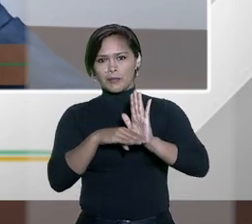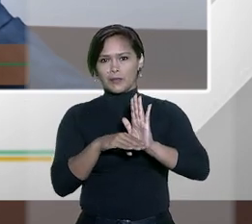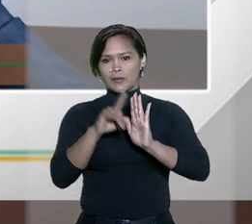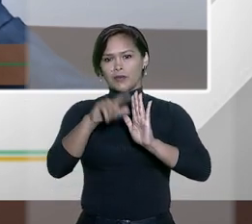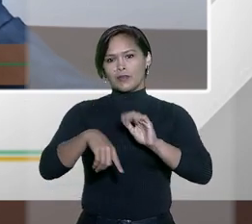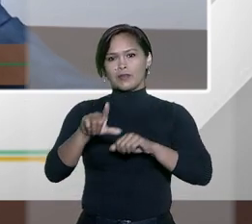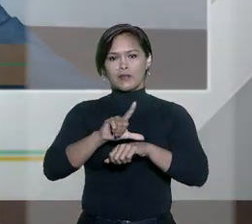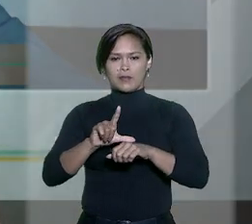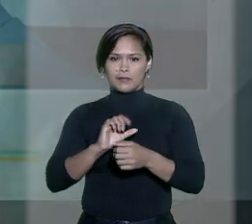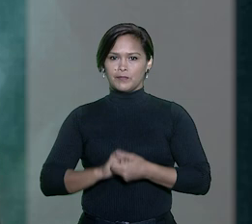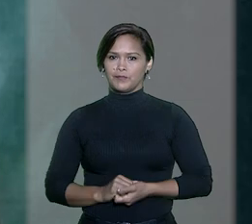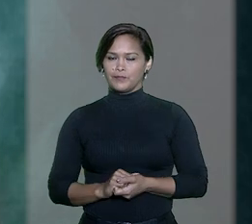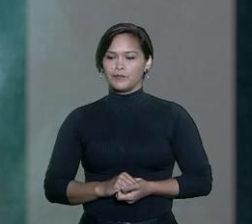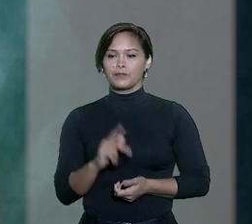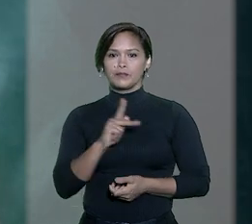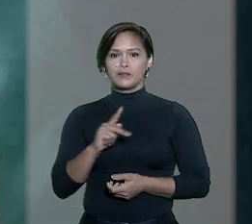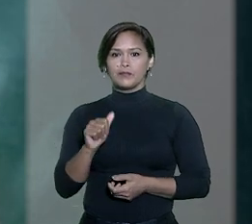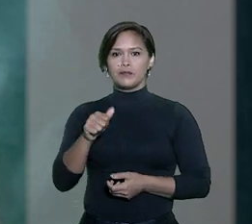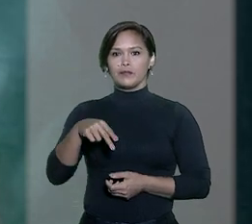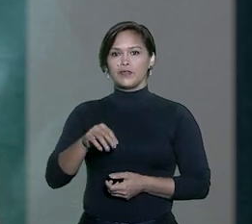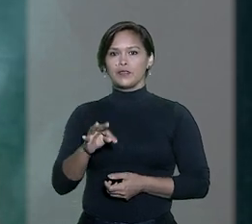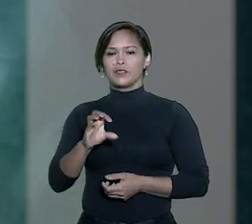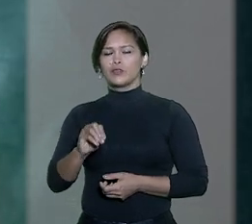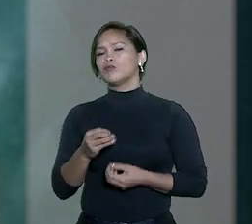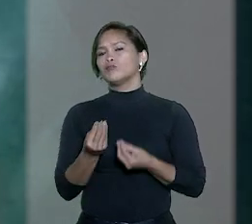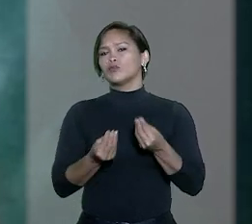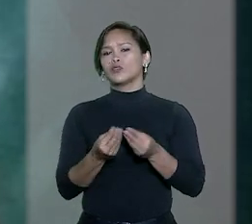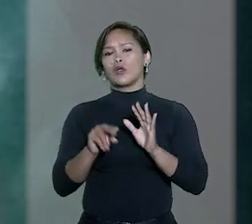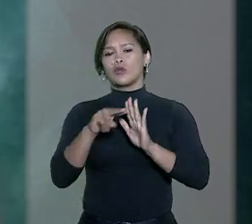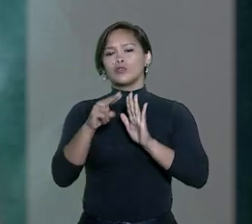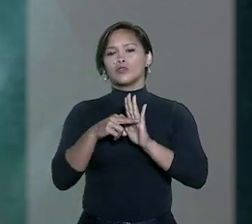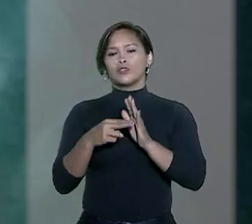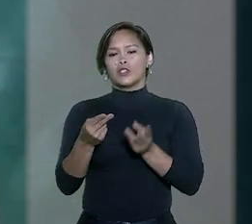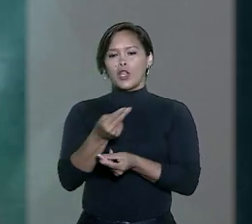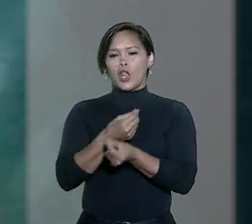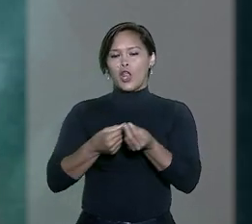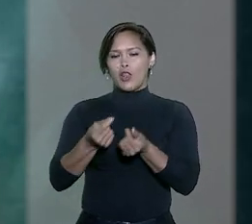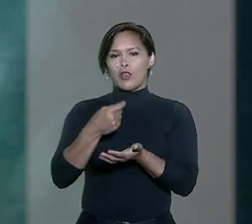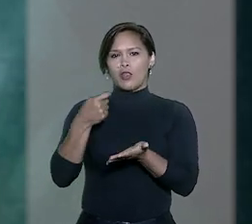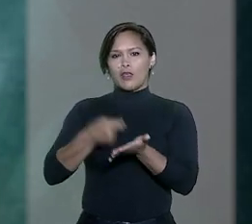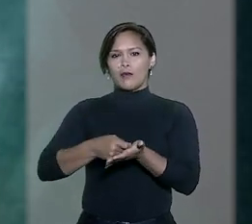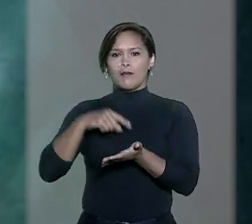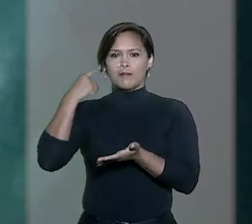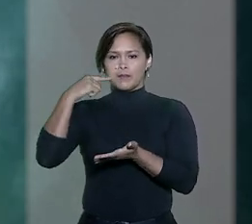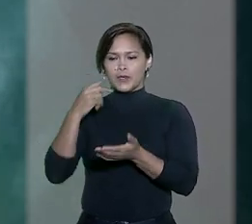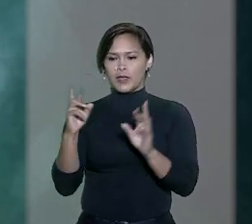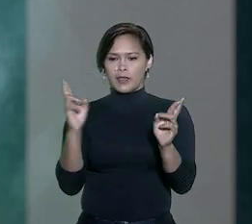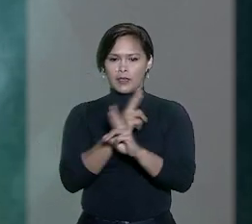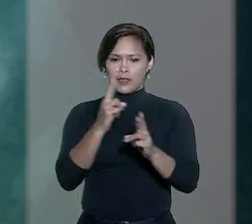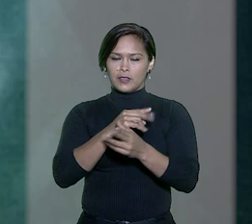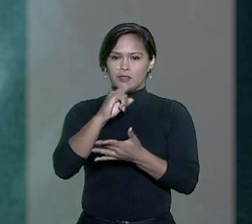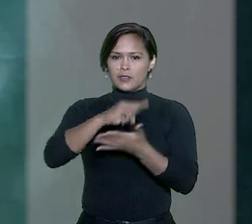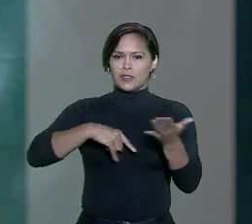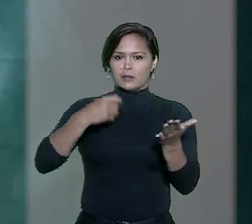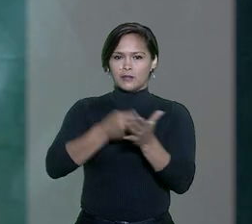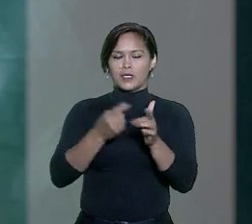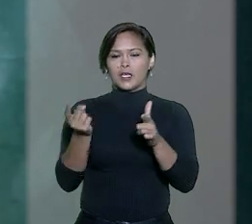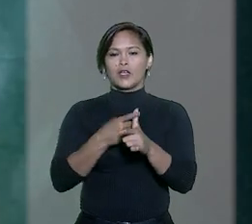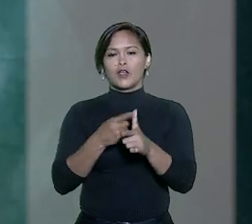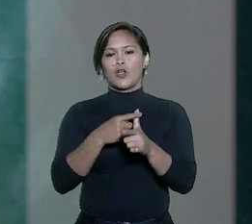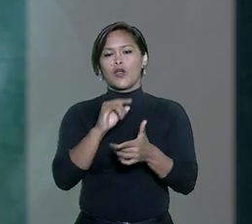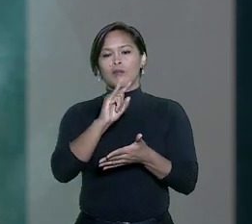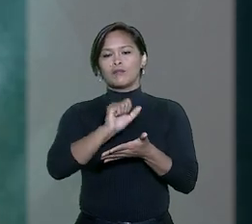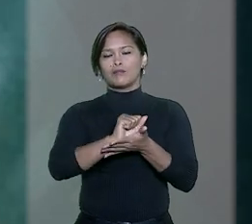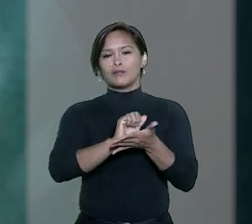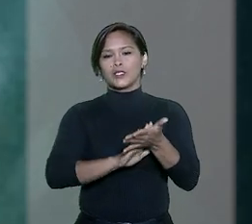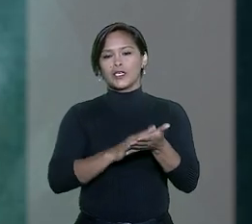do ordenamento jurídico. Professor Antônio Antunes, quais os tipos de honorários advocatícios relativos a precatórios e como que é